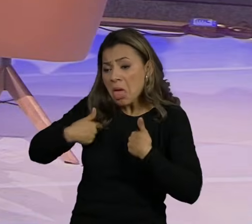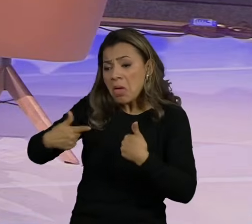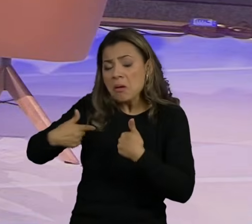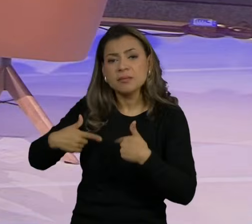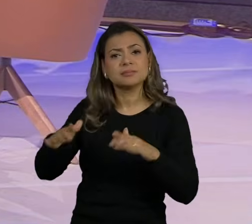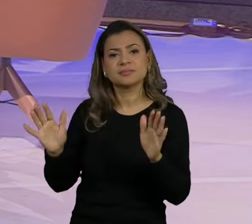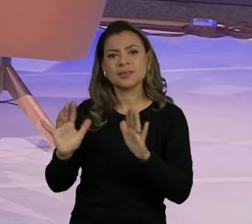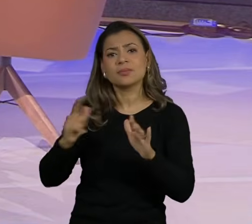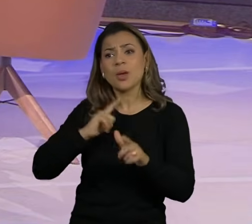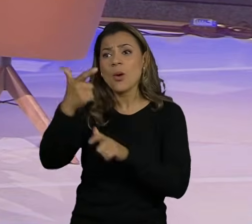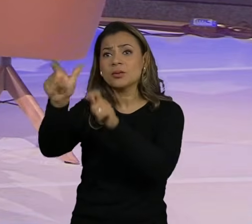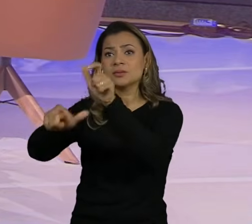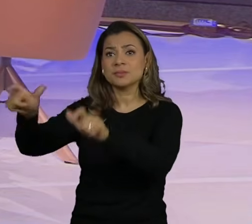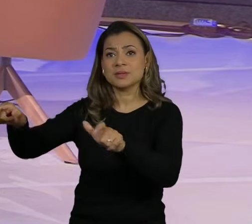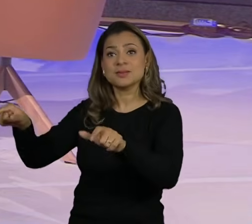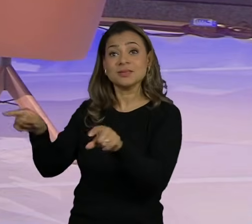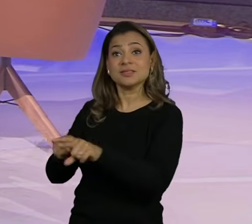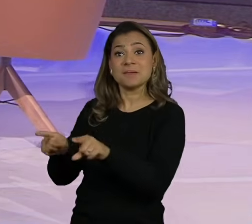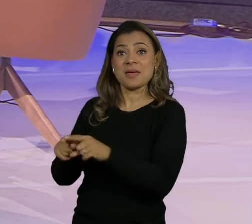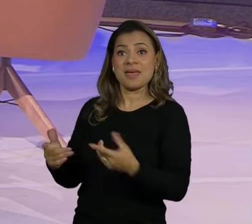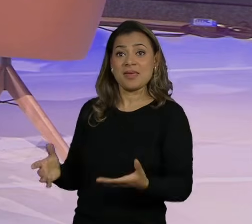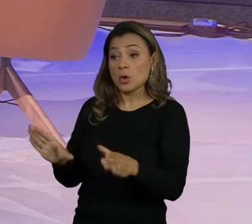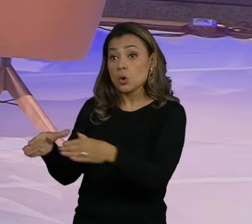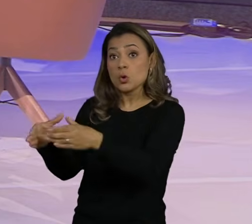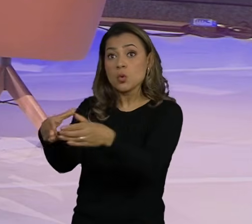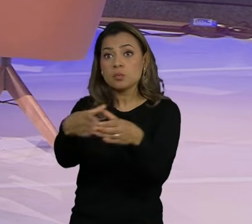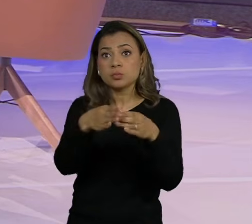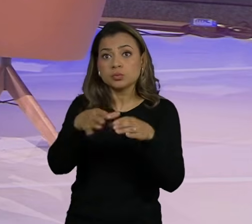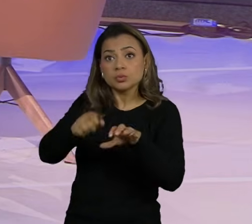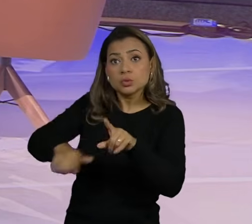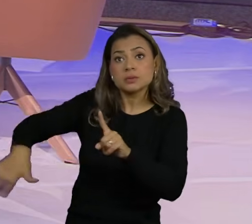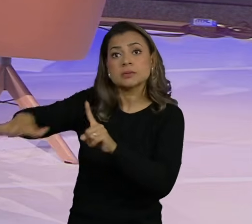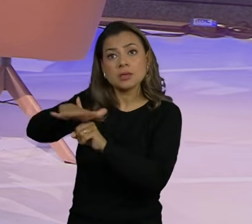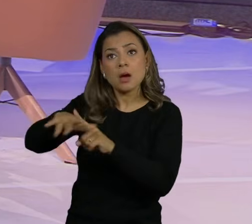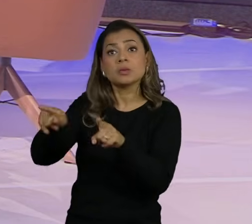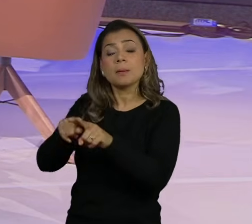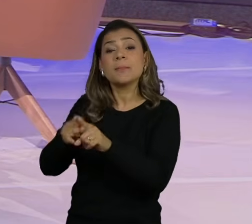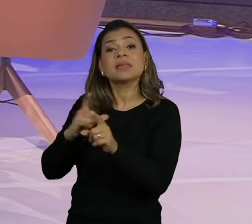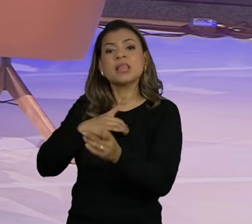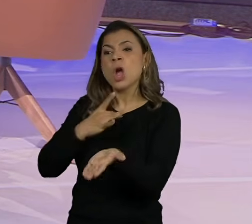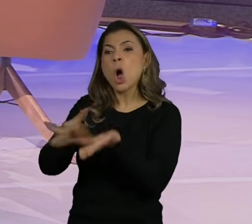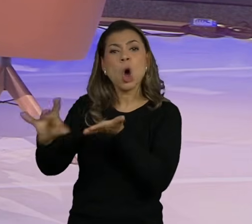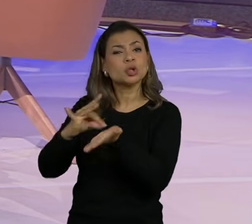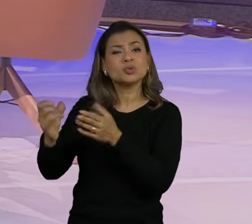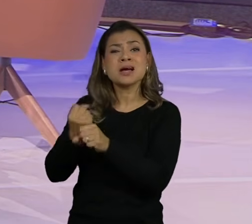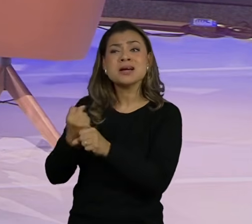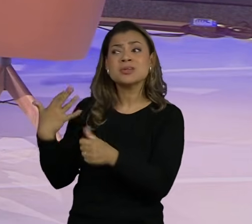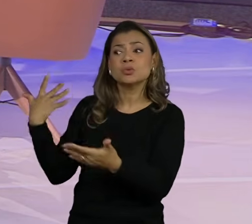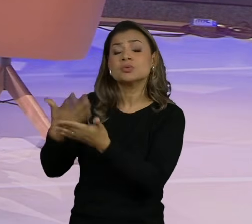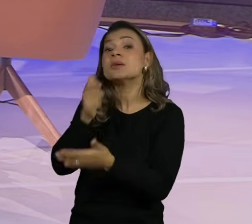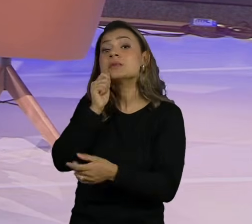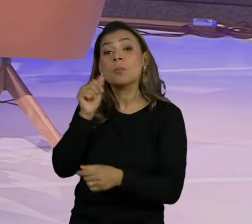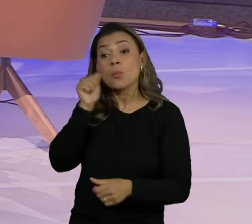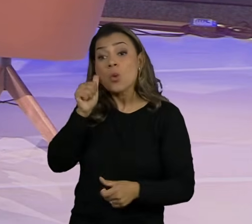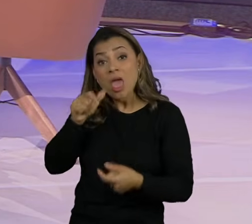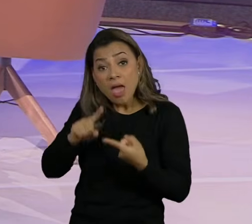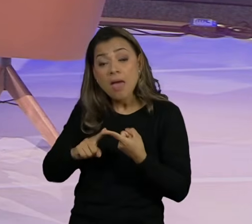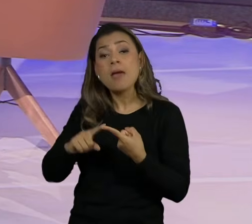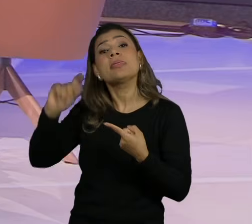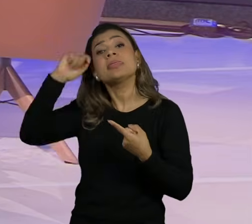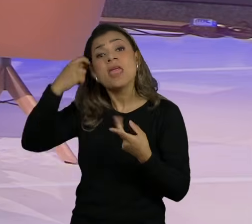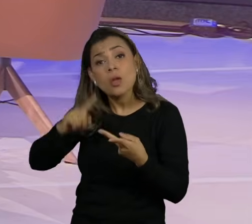outras pessoas aqui, tem grupos sociais que são odiados há séculos, né? Mulheres,